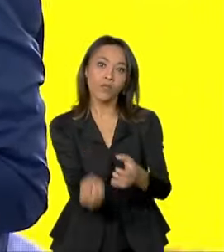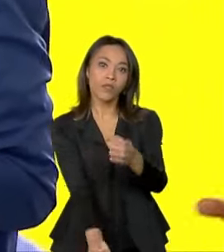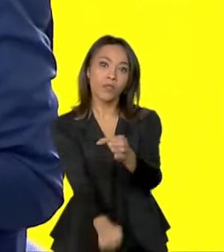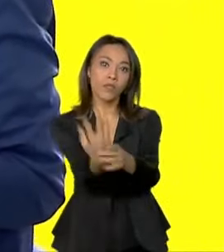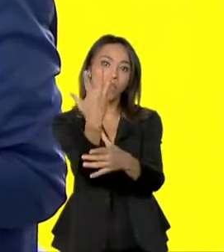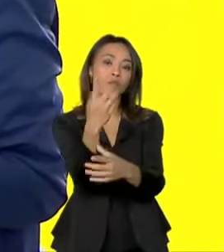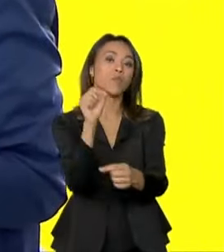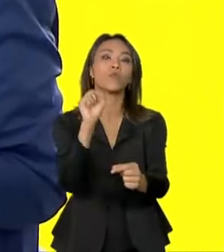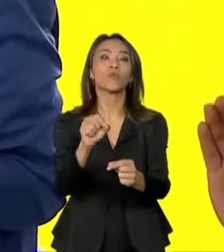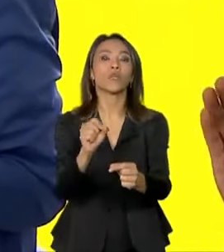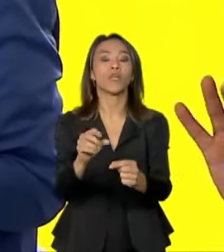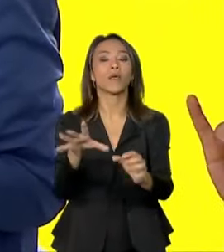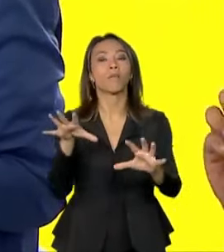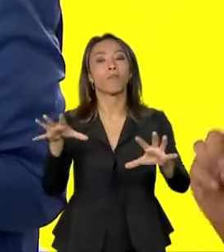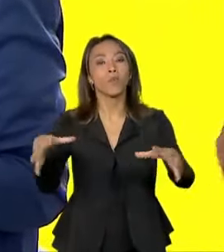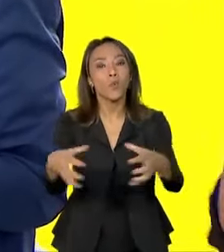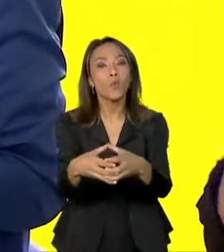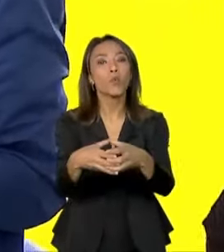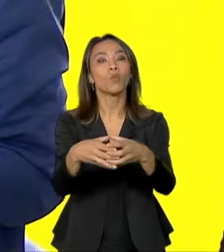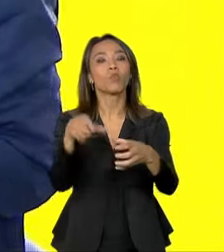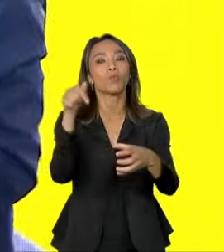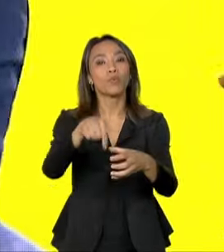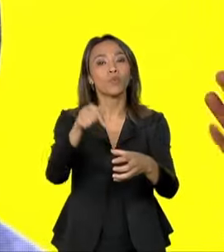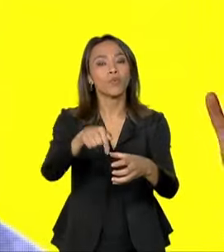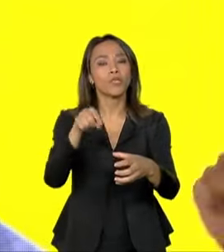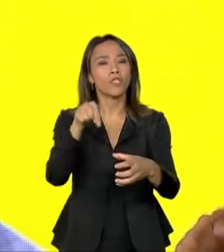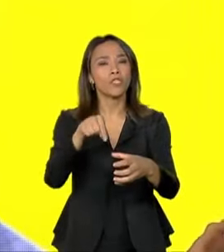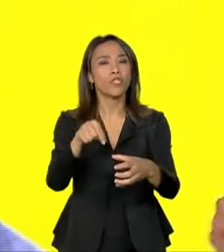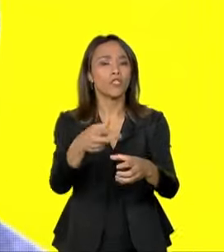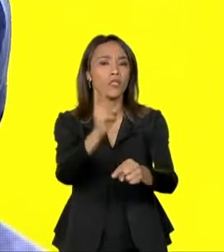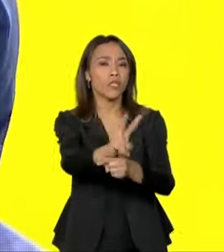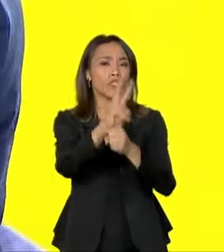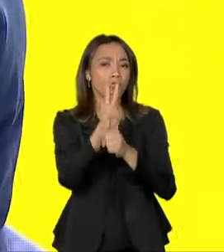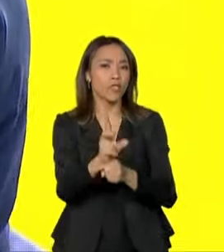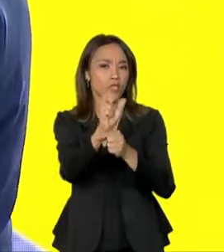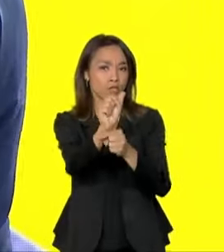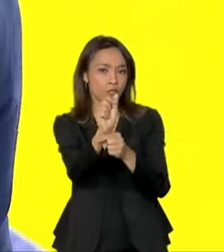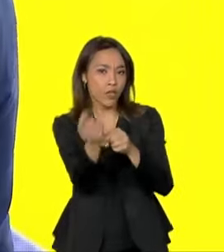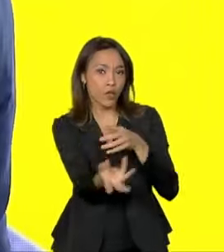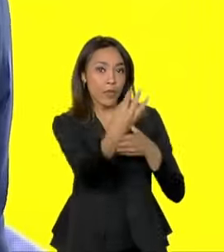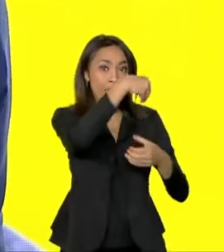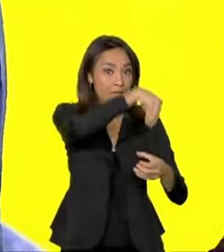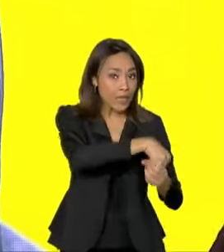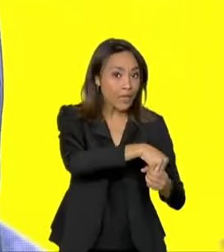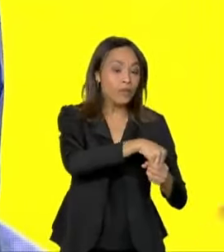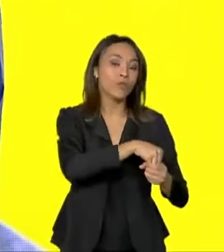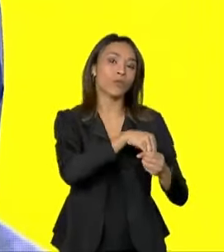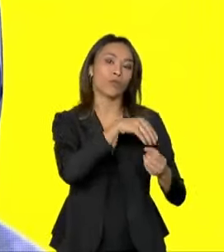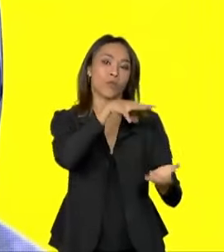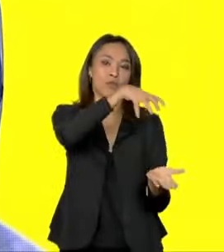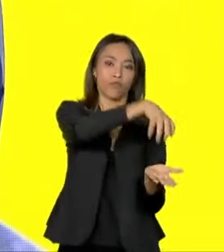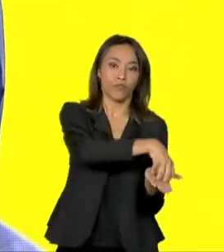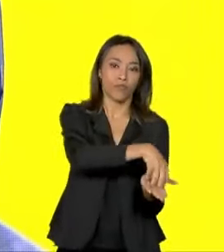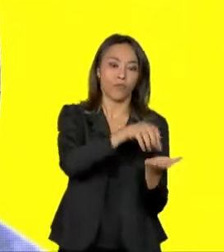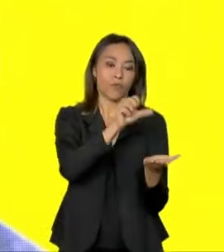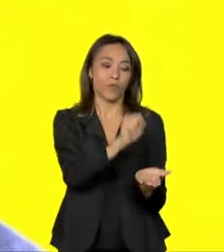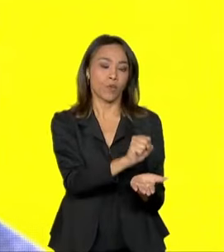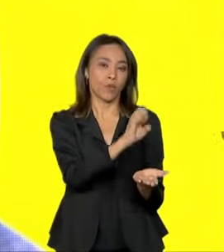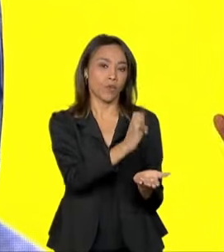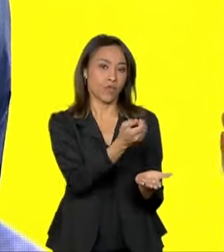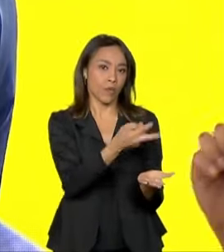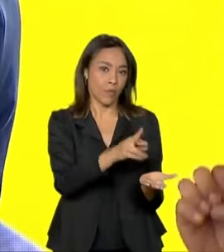banco de crédito dentro do SEBRAE. E estamos aqui junto com o ministro Haddad e com o ministro Wellington Dias,